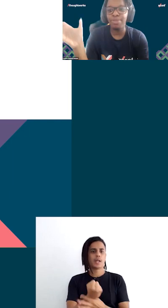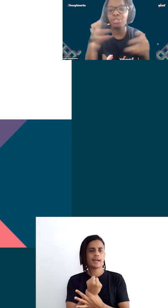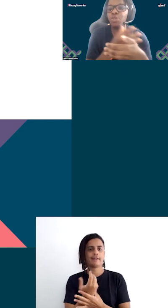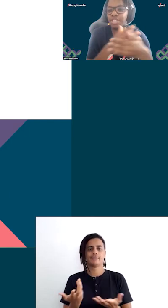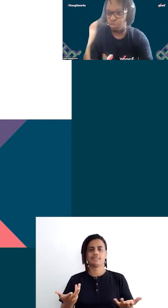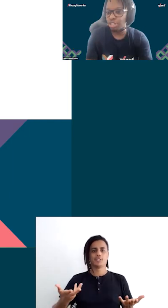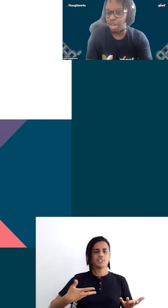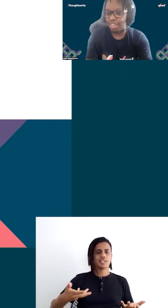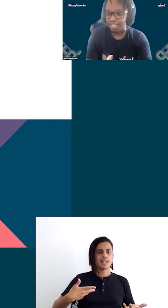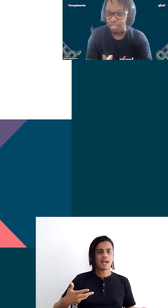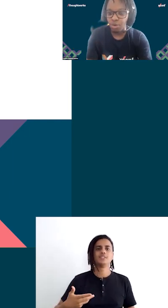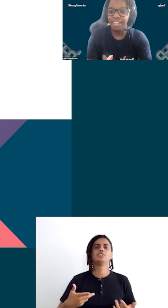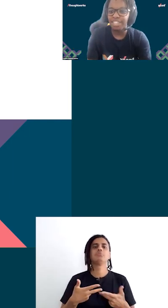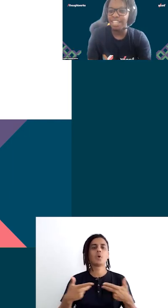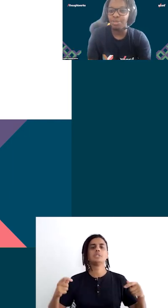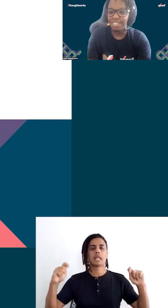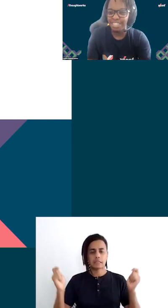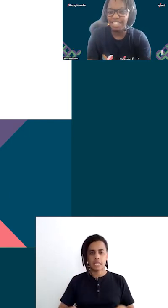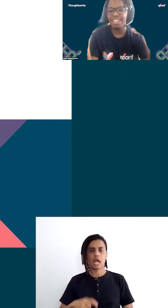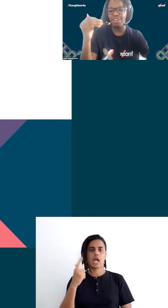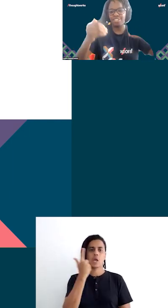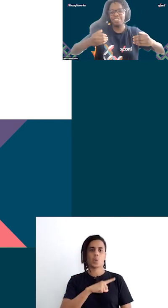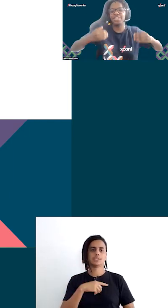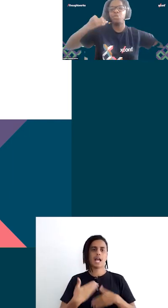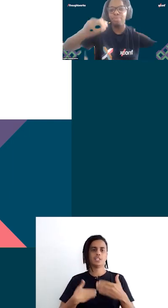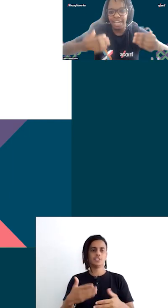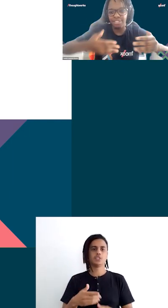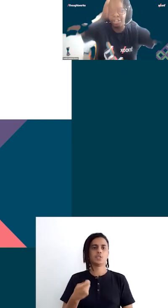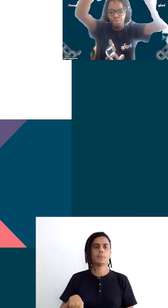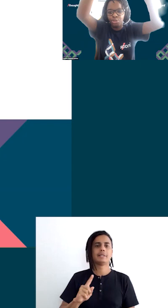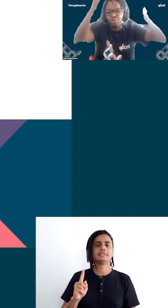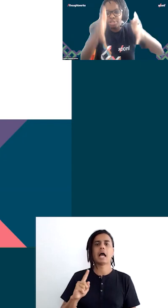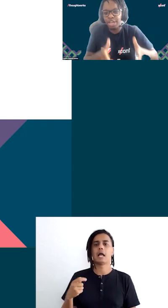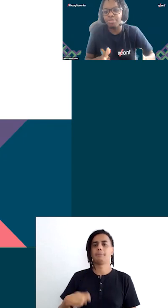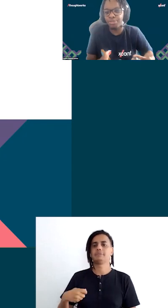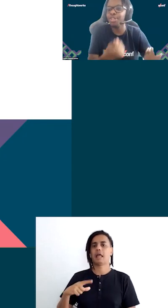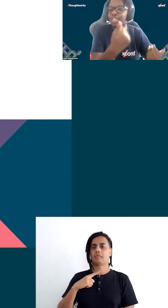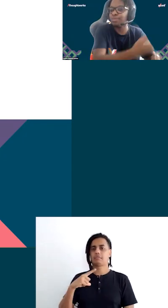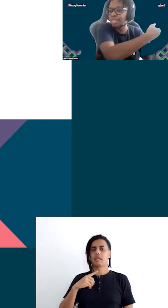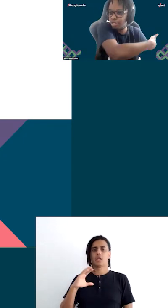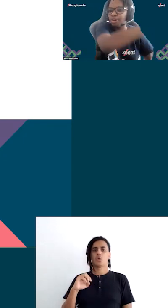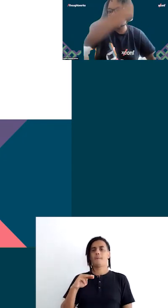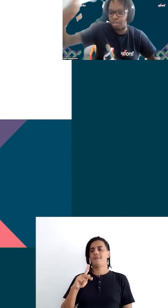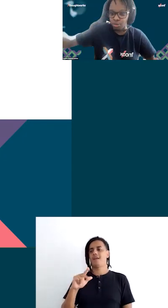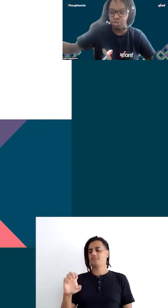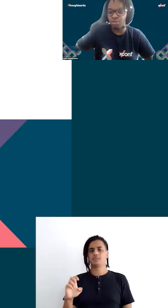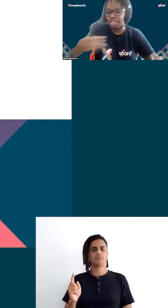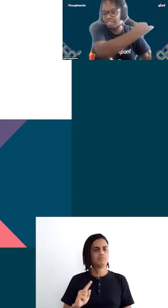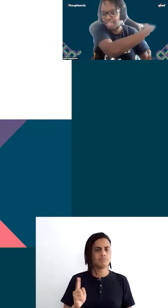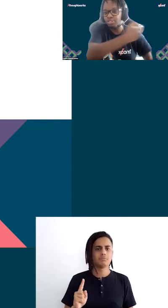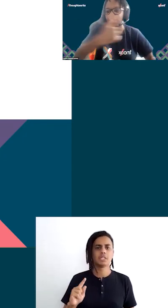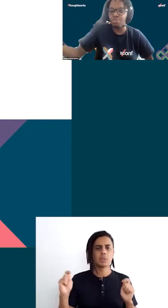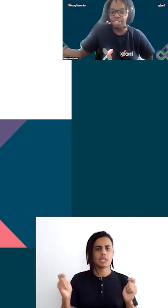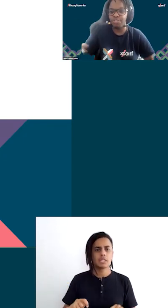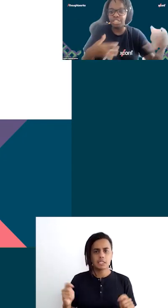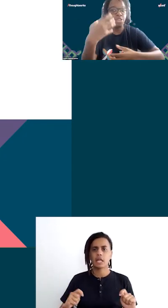para as coisas continuarem sendo ágeis, né? Não precisa ser, nossa, vai ter um compliance, eu tenho um muro no meio do caminho. Não, isso pode ser incluso dentro